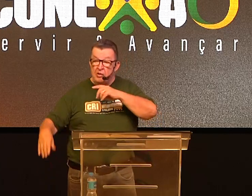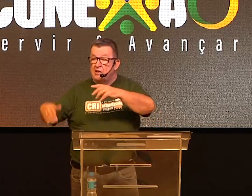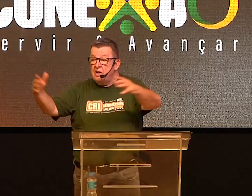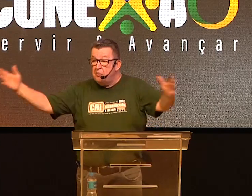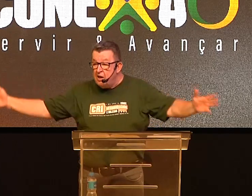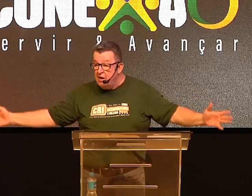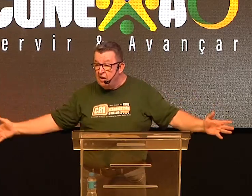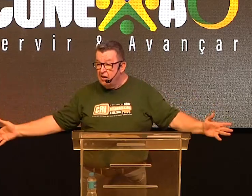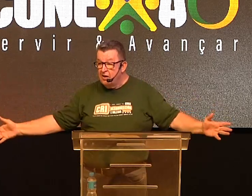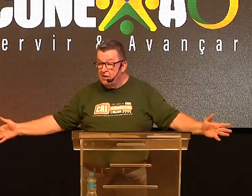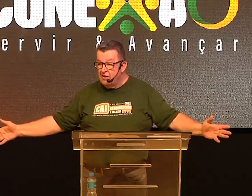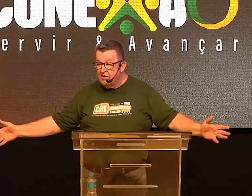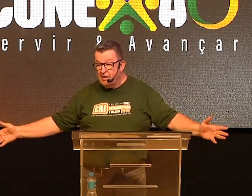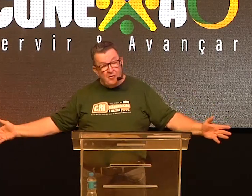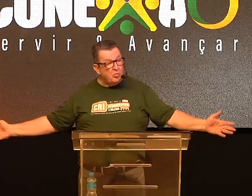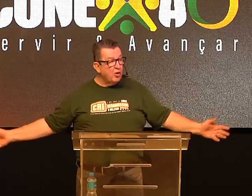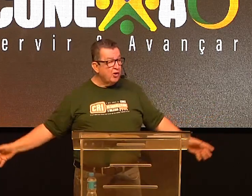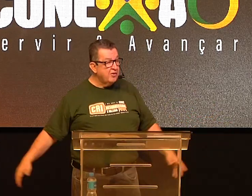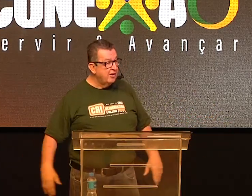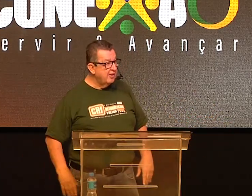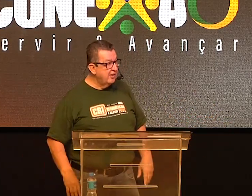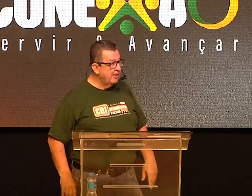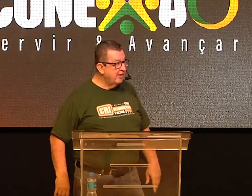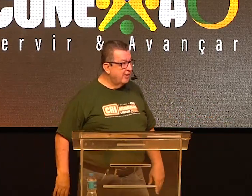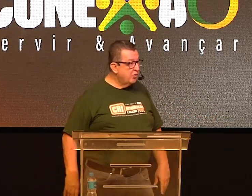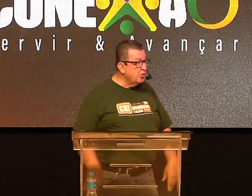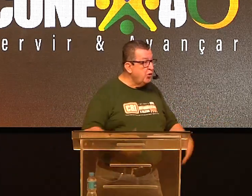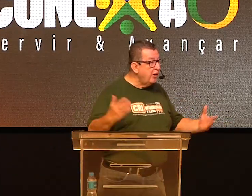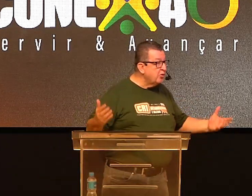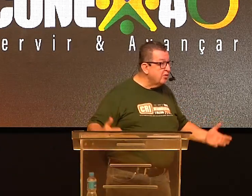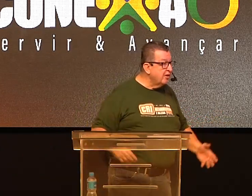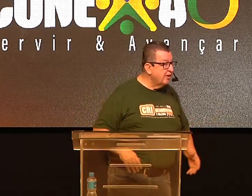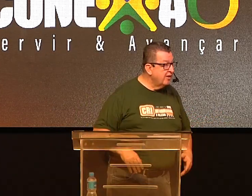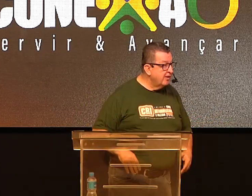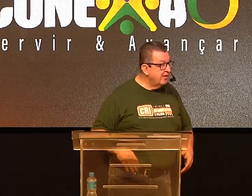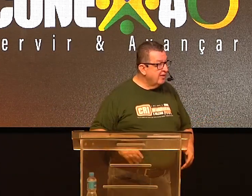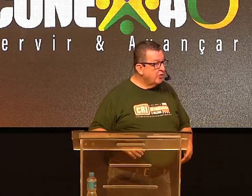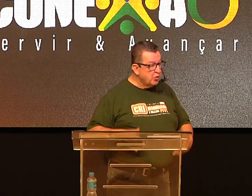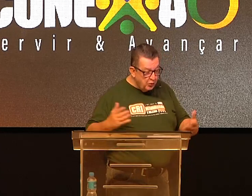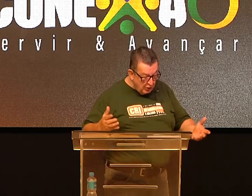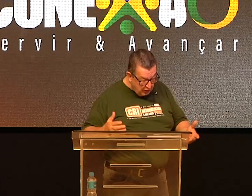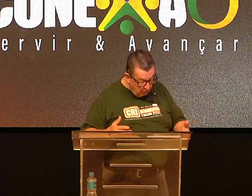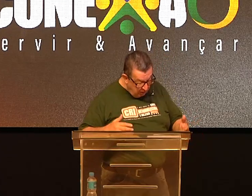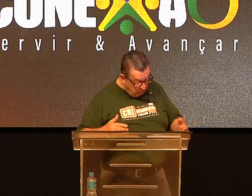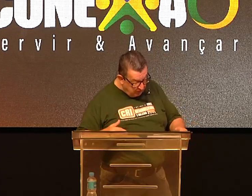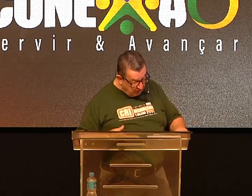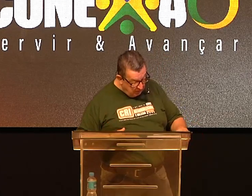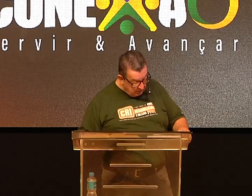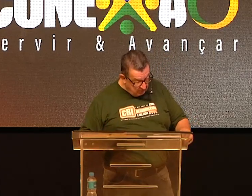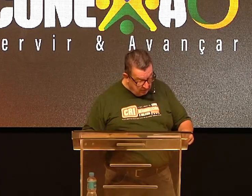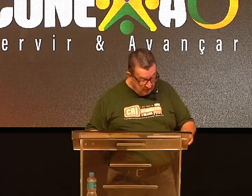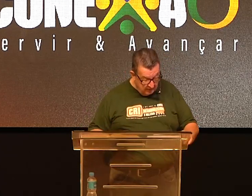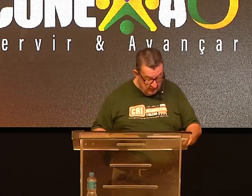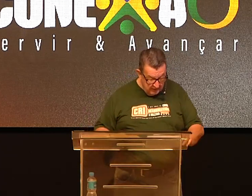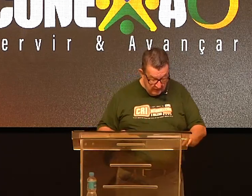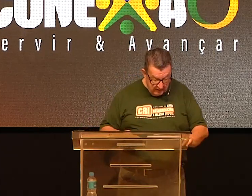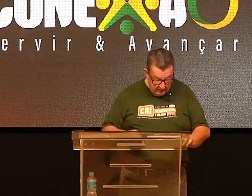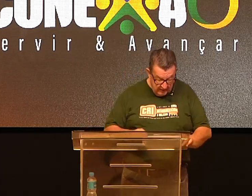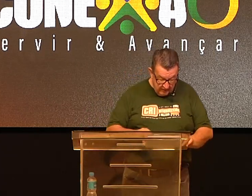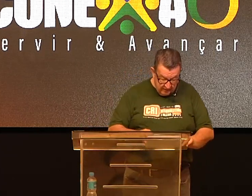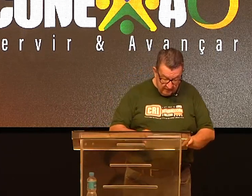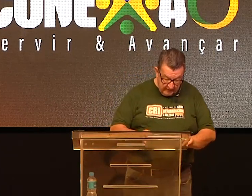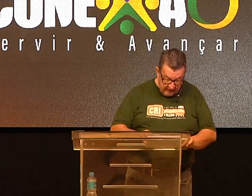E eu tenho uma equipe, né? Que é fabulosa. Os filhos. Os filhos têm o mesmo pensamento.